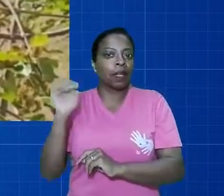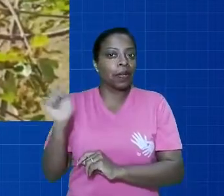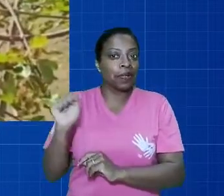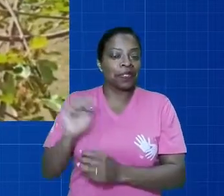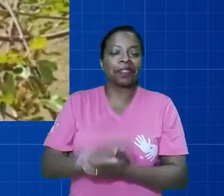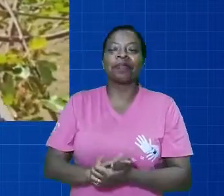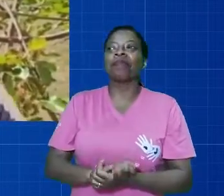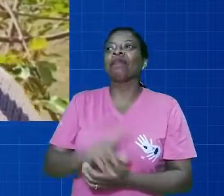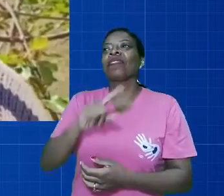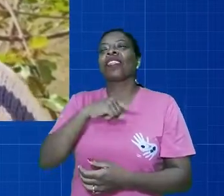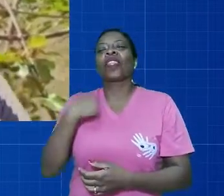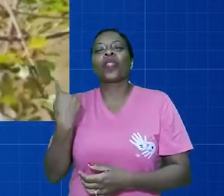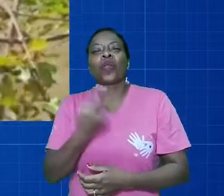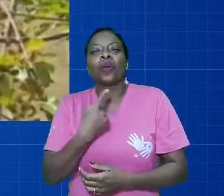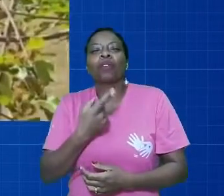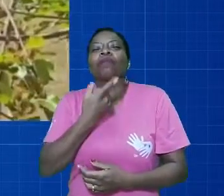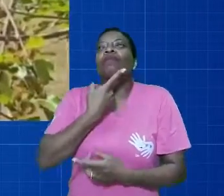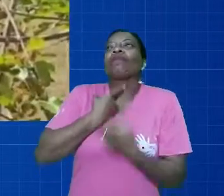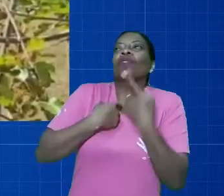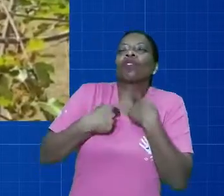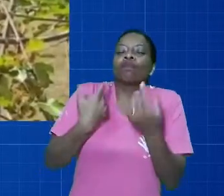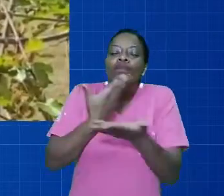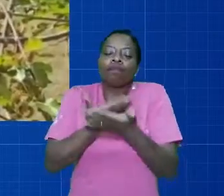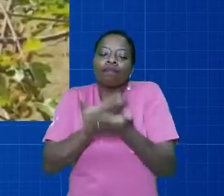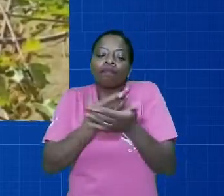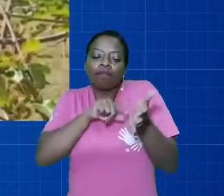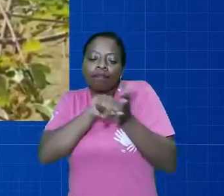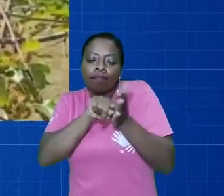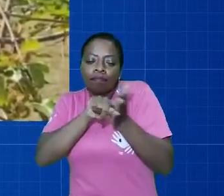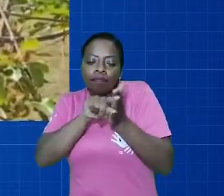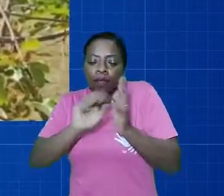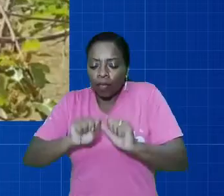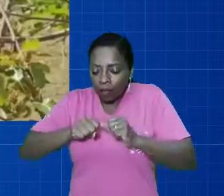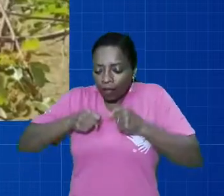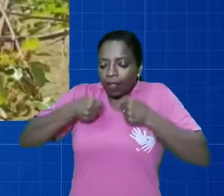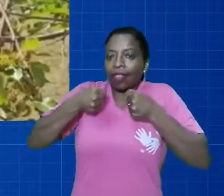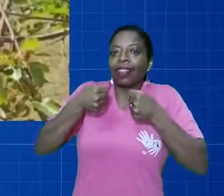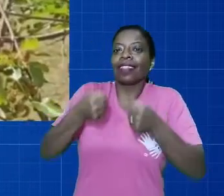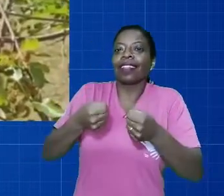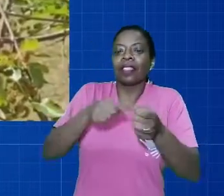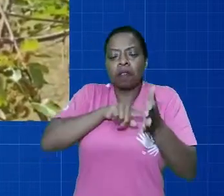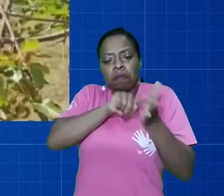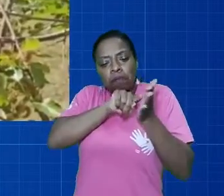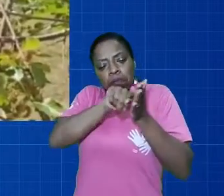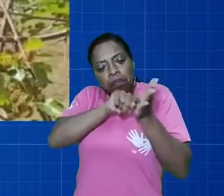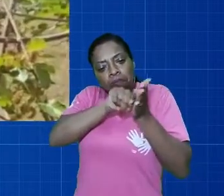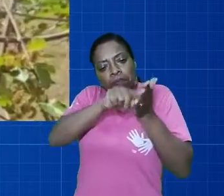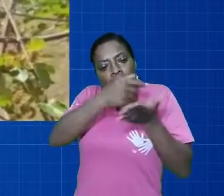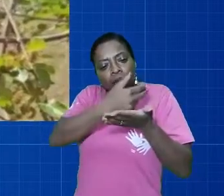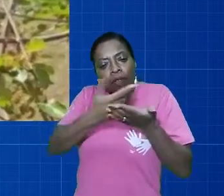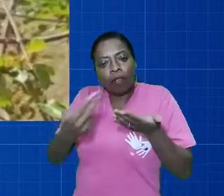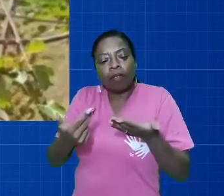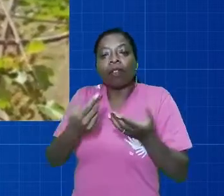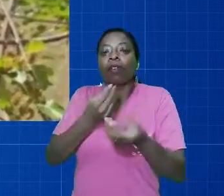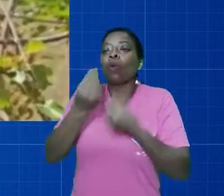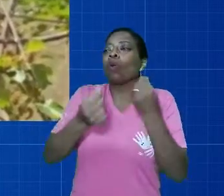e com muito esforço, muito estudo, muita dedicação, uma pesquisa muito grande a nível de Brasil que